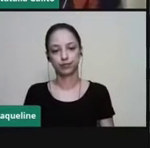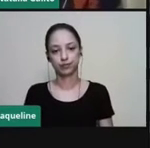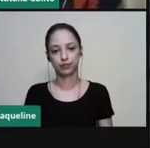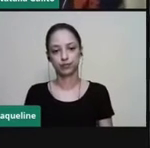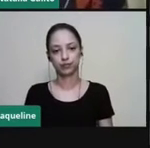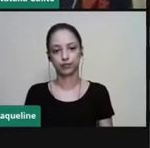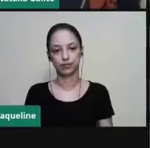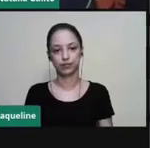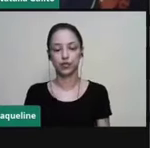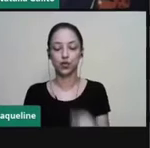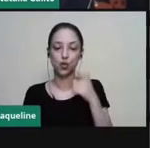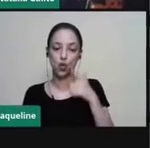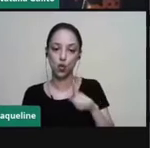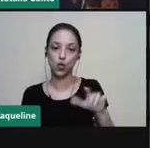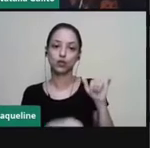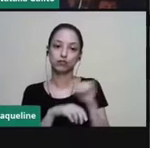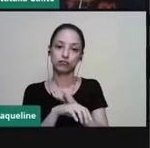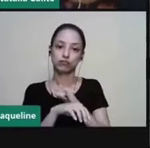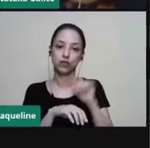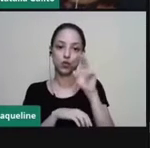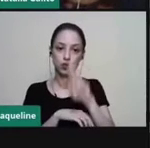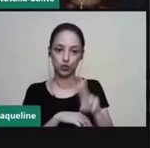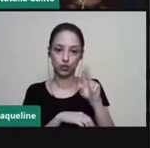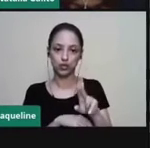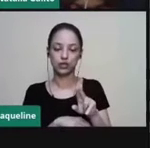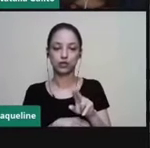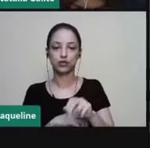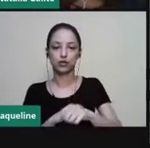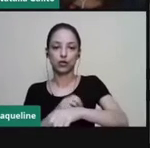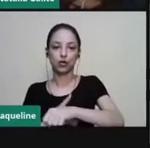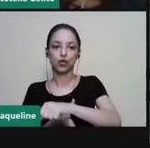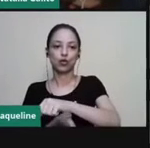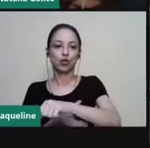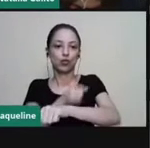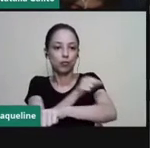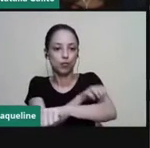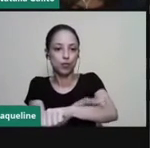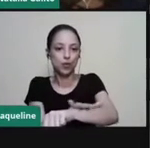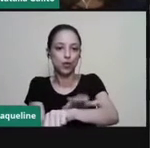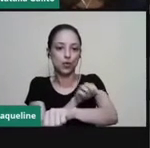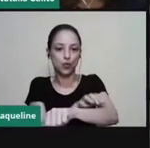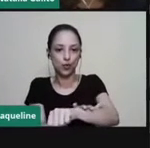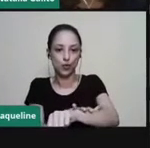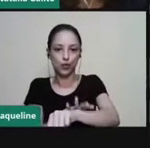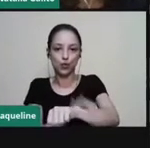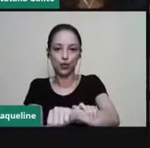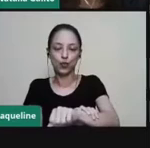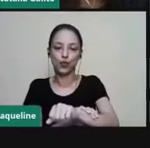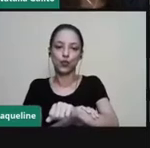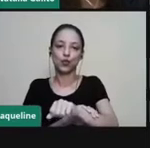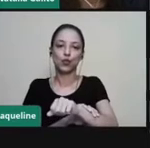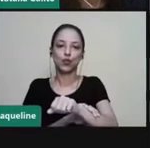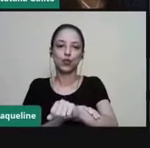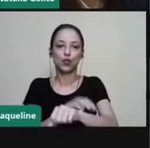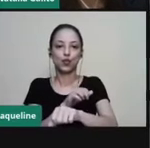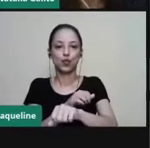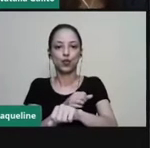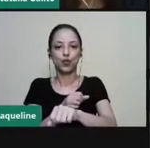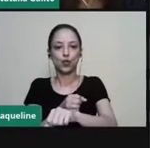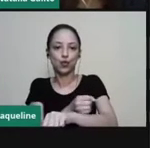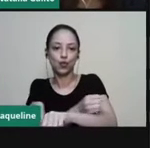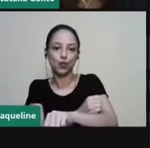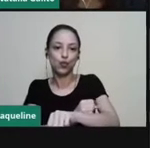Bom, uma outra técnica é a dilatação mediada pelo fluxo. É utilizado um ultrassom vascular, bem na região do